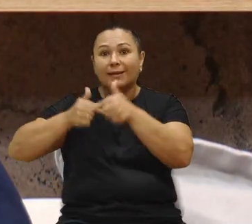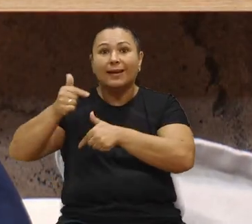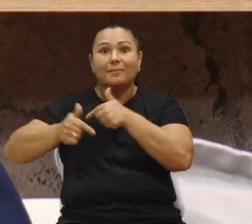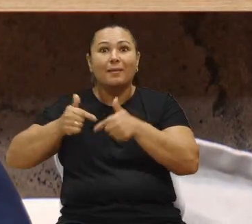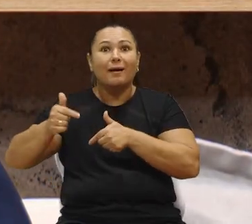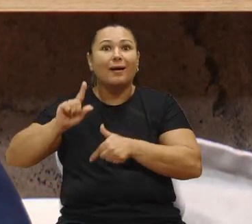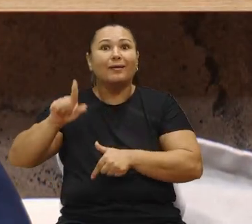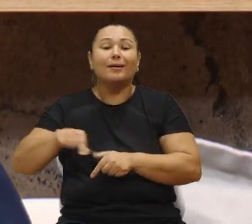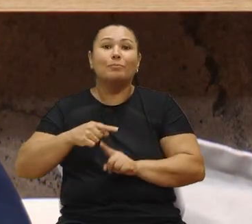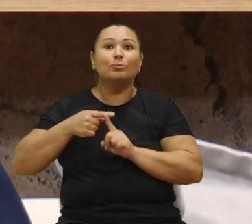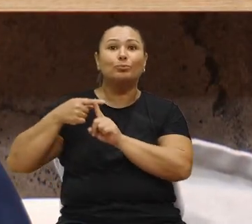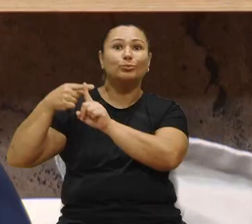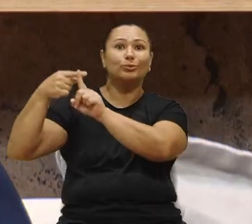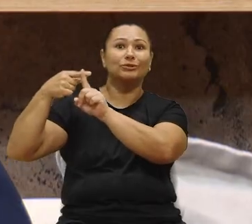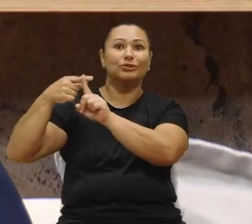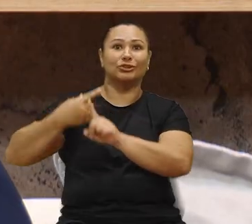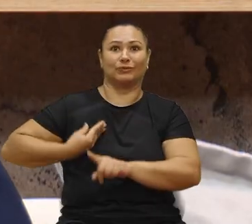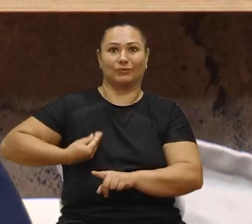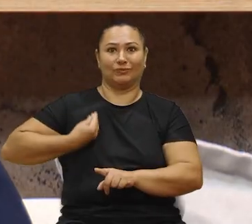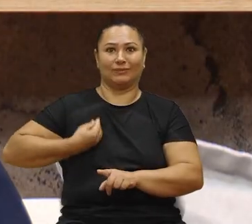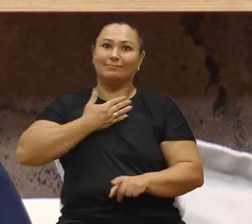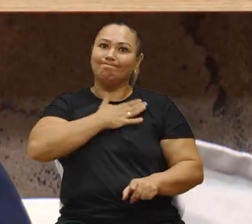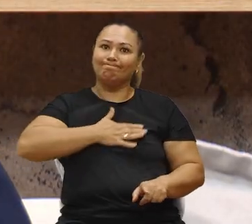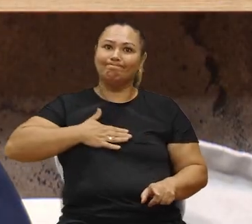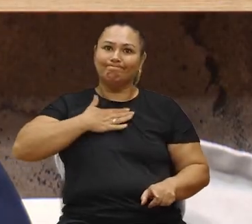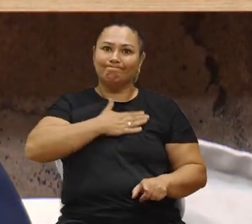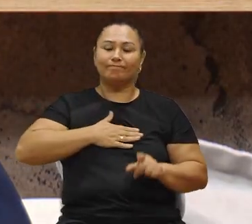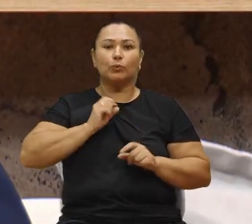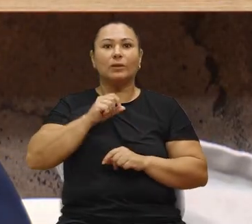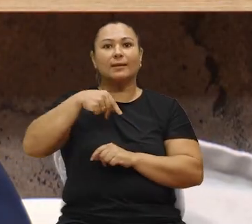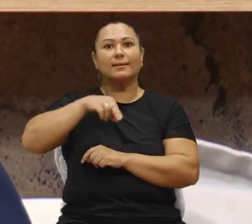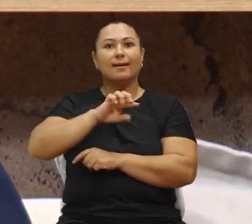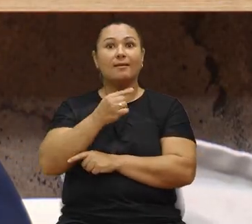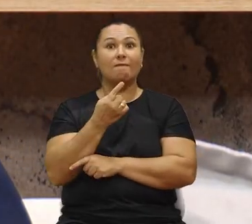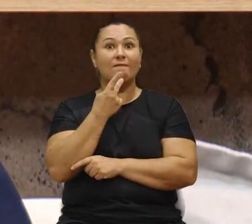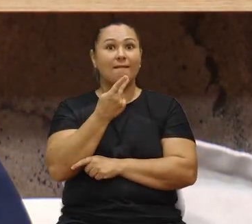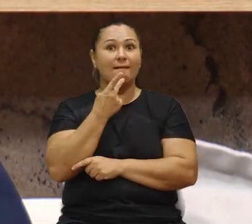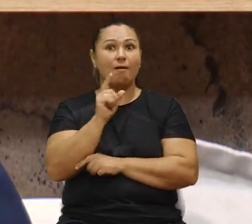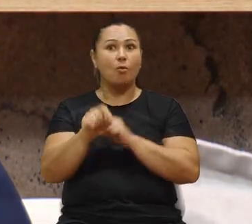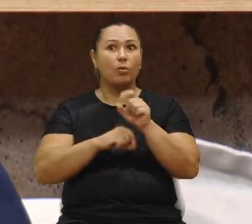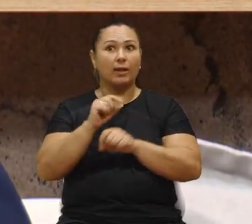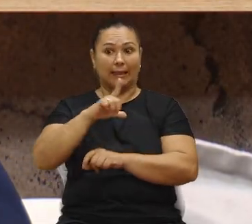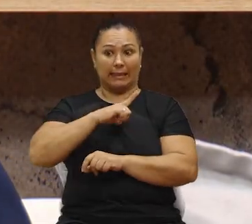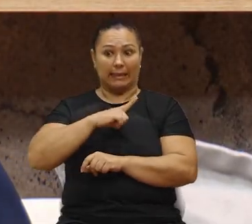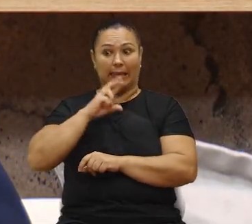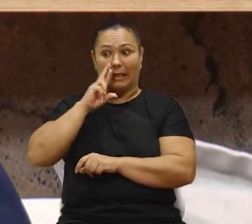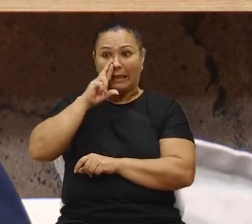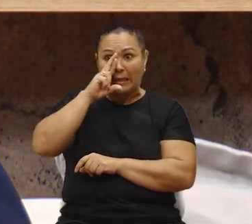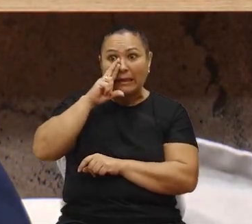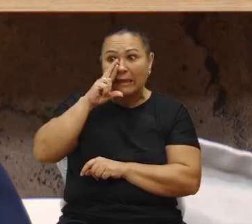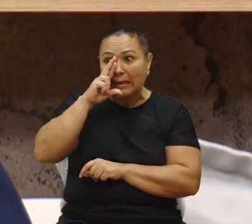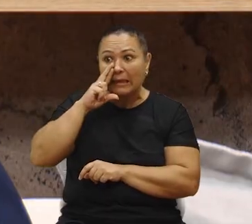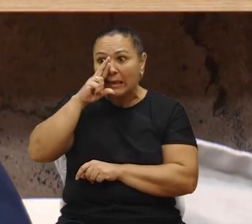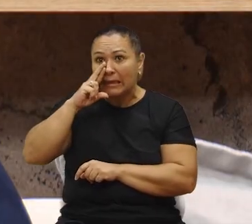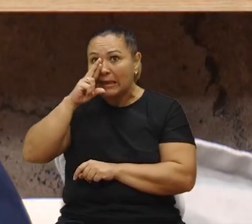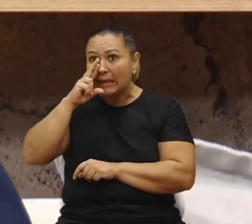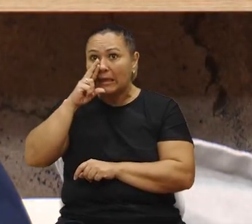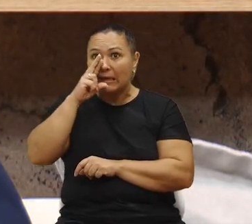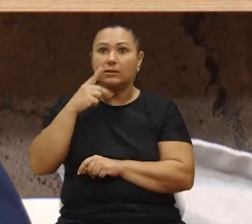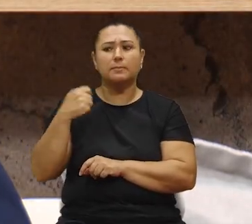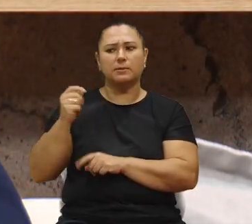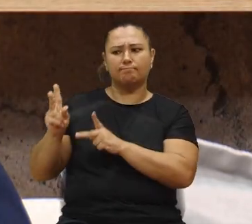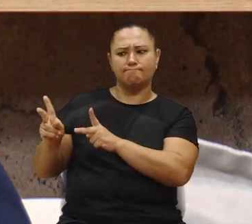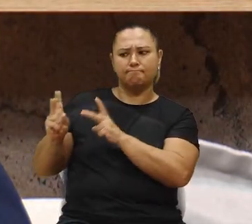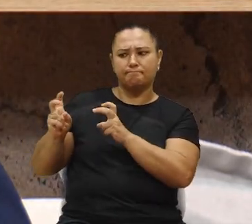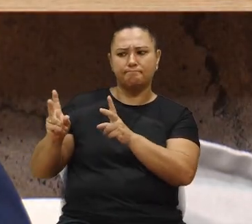das pessoas. O trabalho tem que ser uma coisa positiva na vida das pessoas. Então, o que essa NR diz é que onde existir riscos,